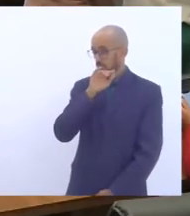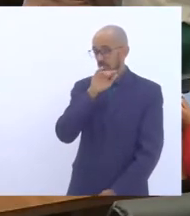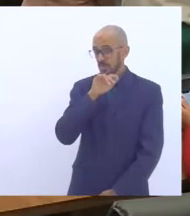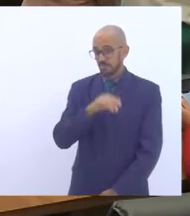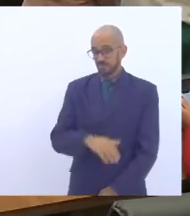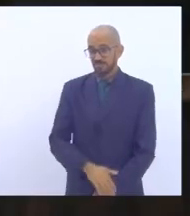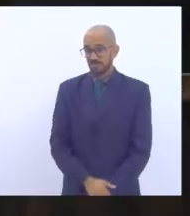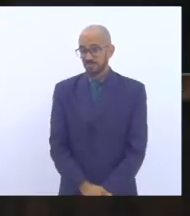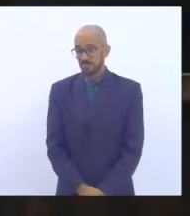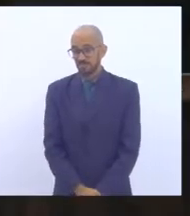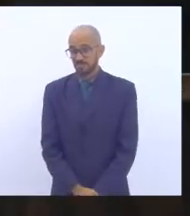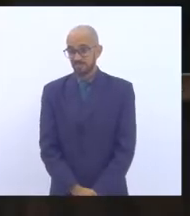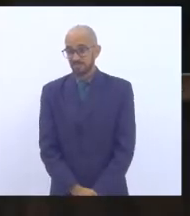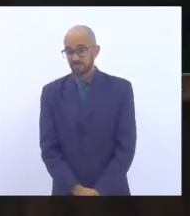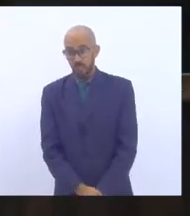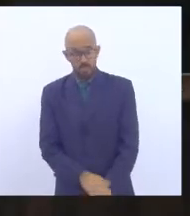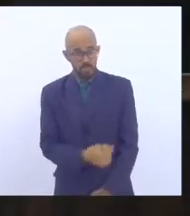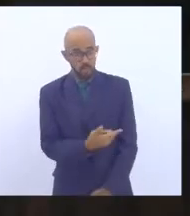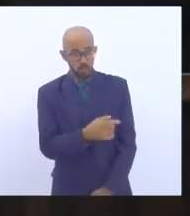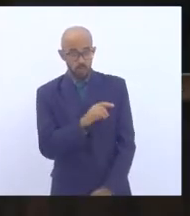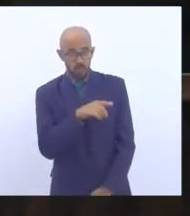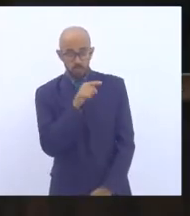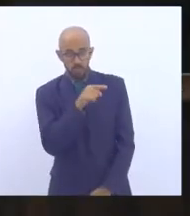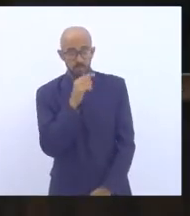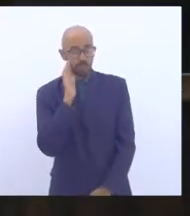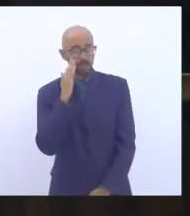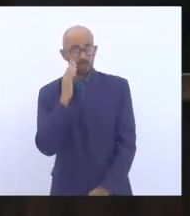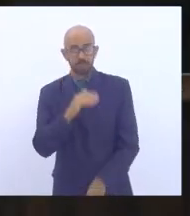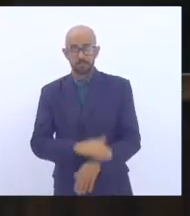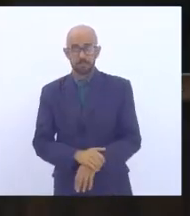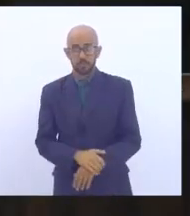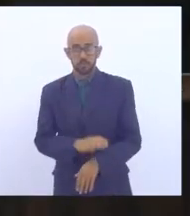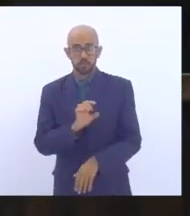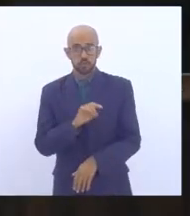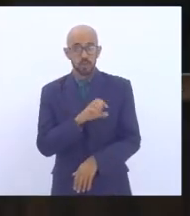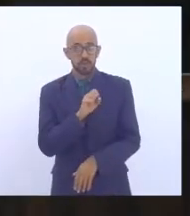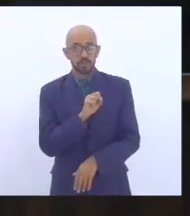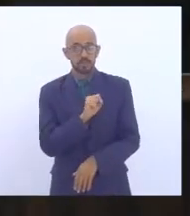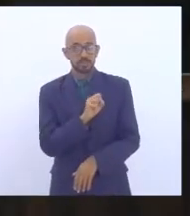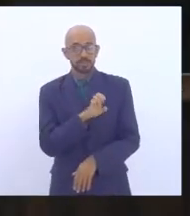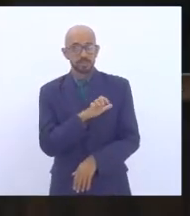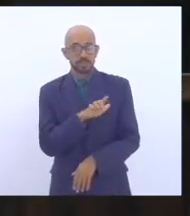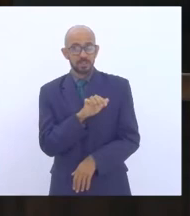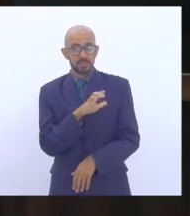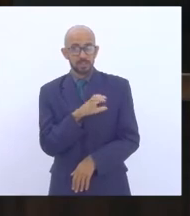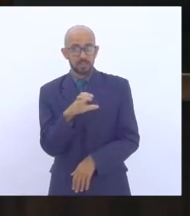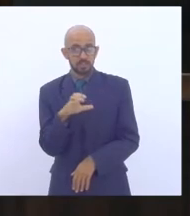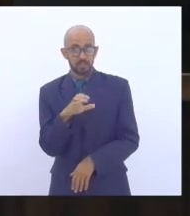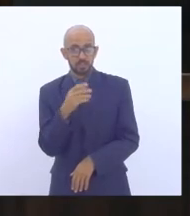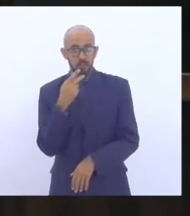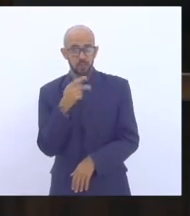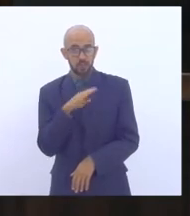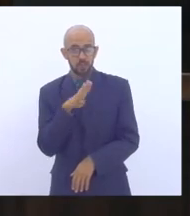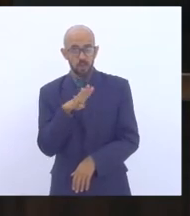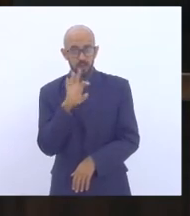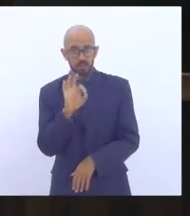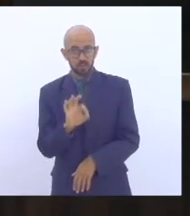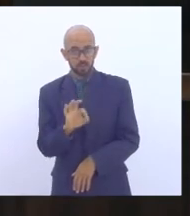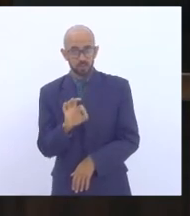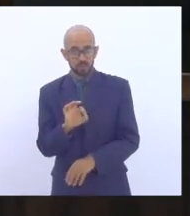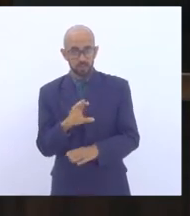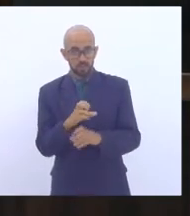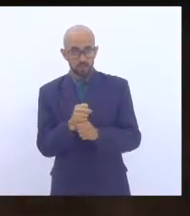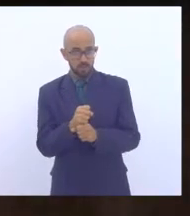tá um prova vossa excelência só o pessoal a SELIC não tô falando dos Quatro por cento e é